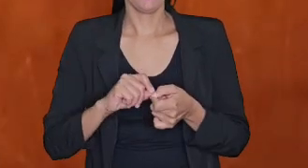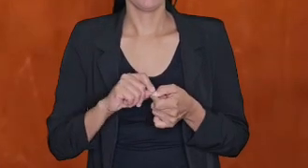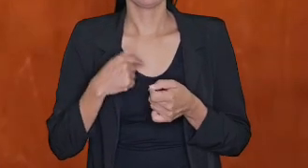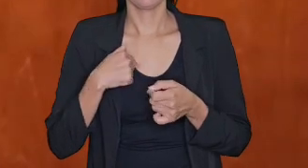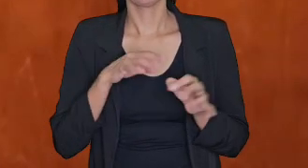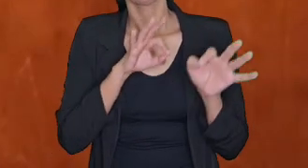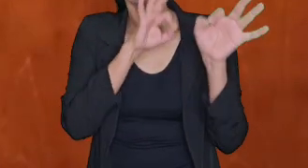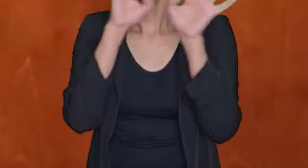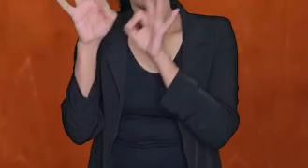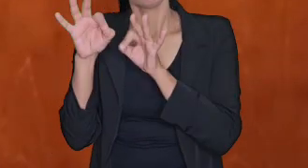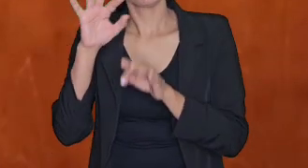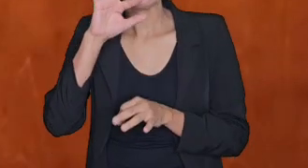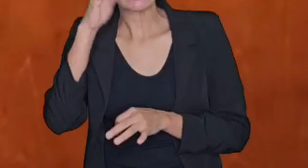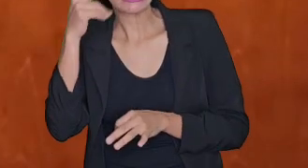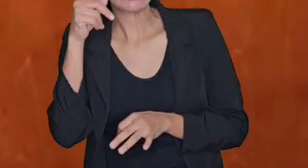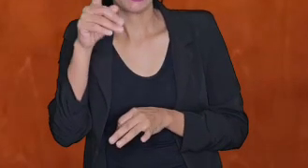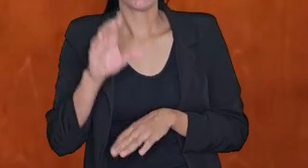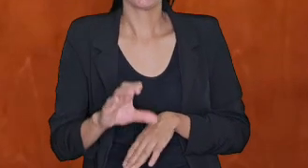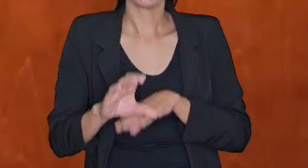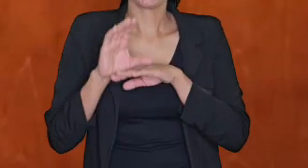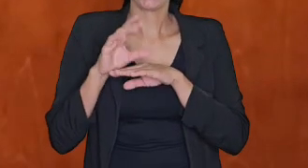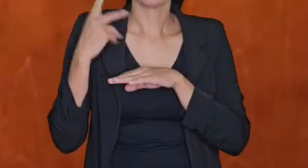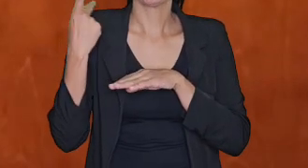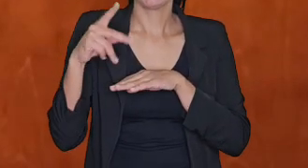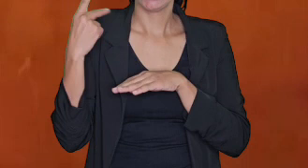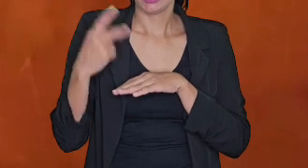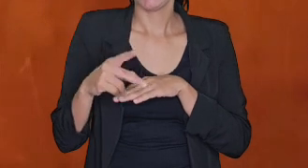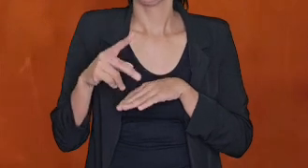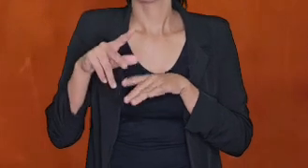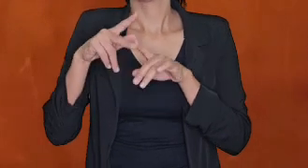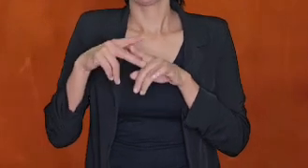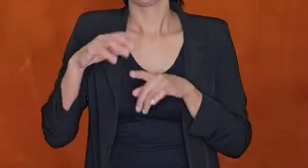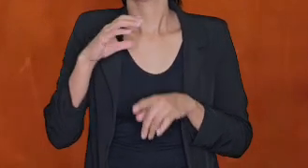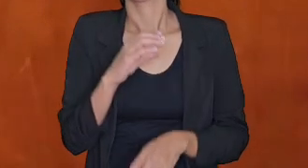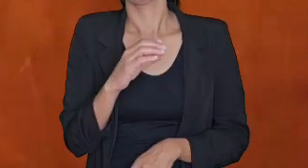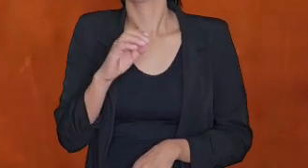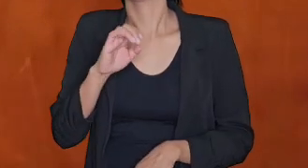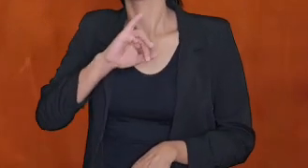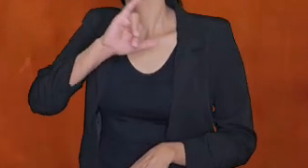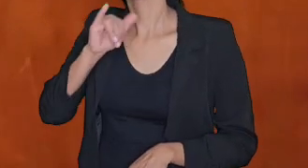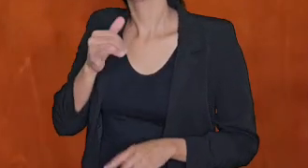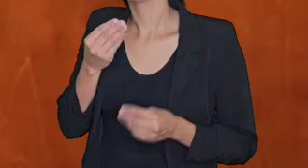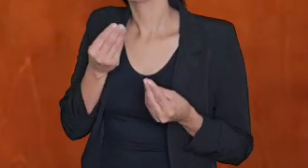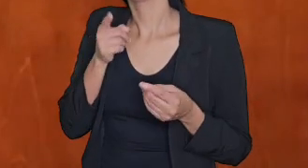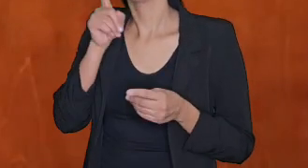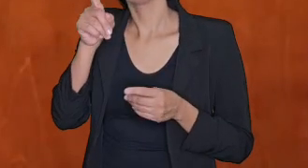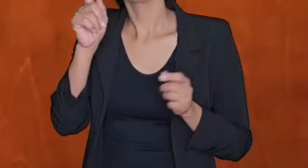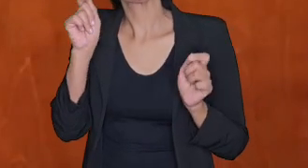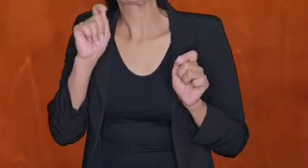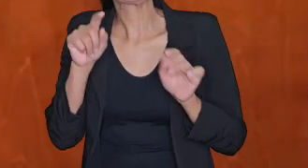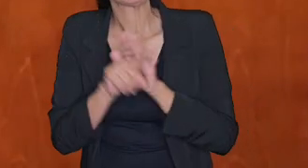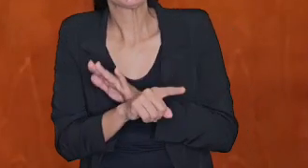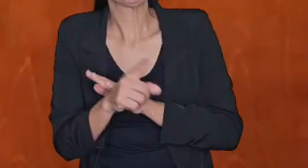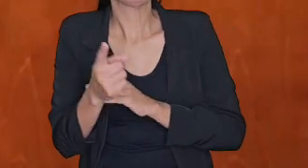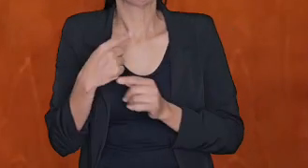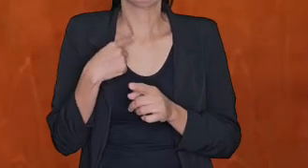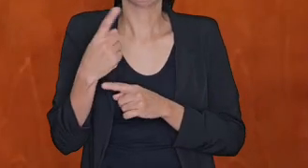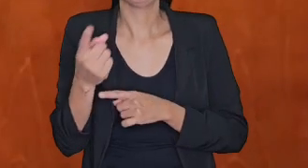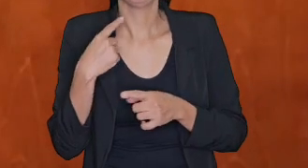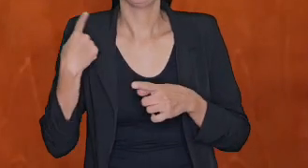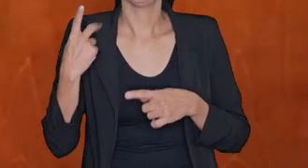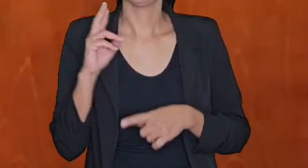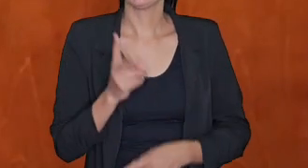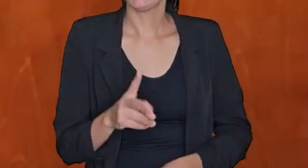prática, que foi o objeto da pergunta. Eu acompanho as decisões do Conselho e da Corregedoria. Essa questão,